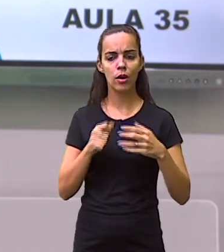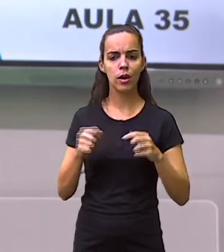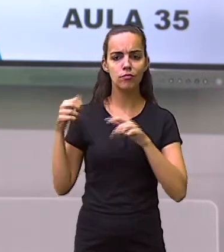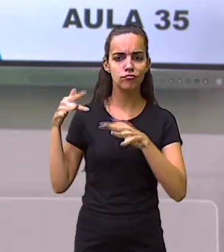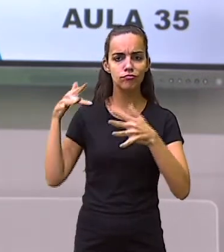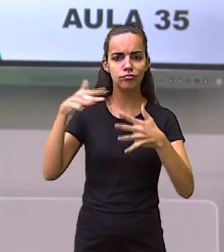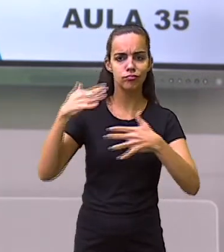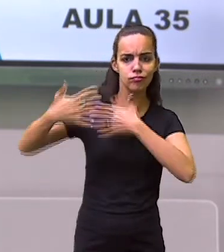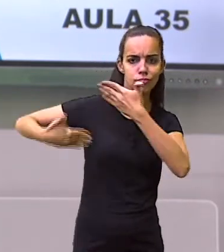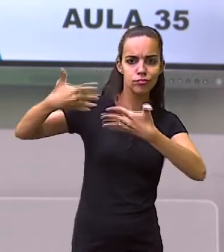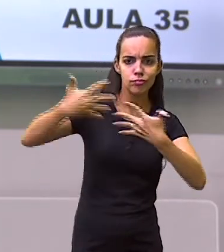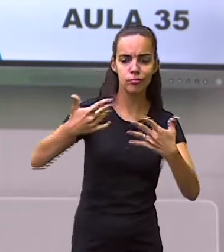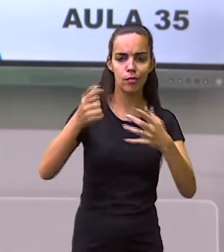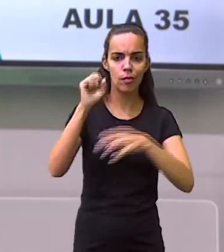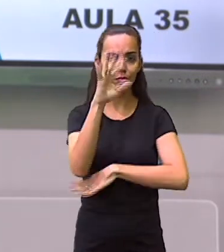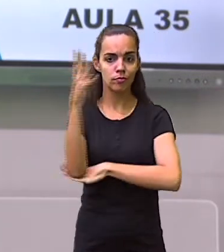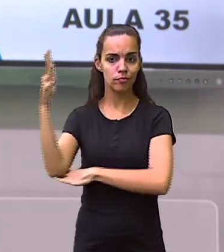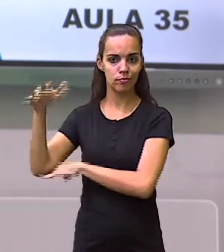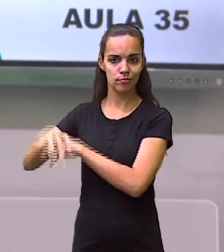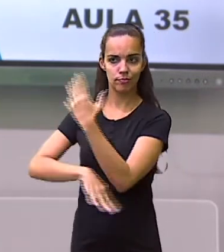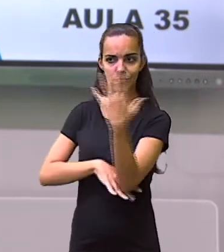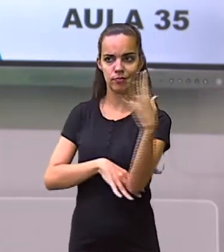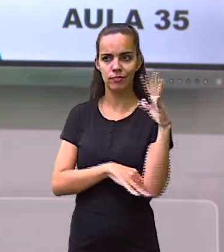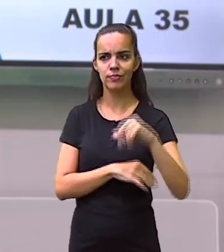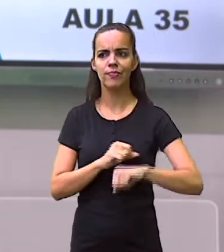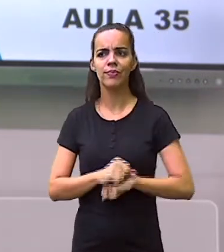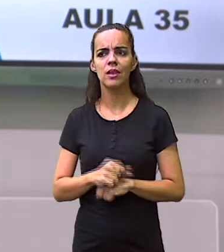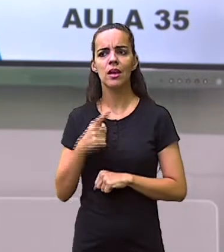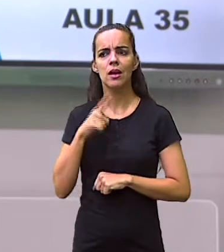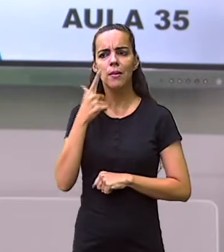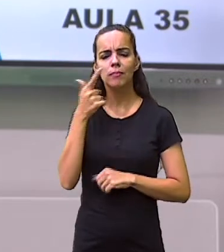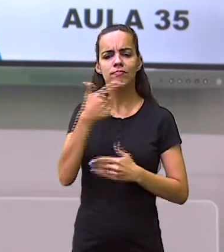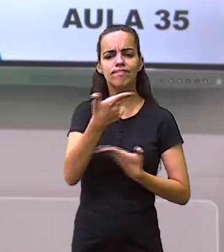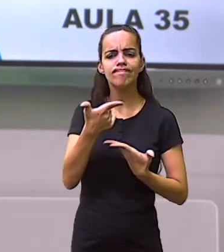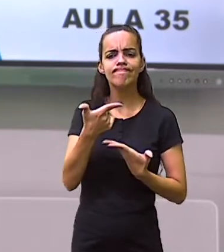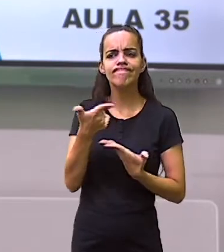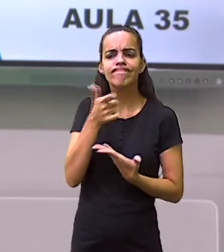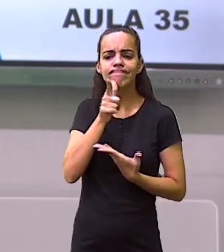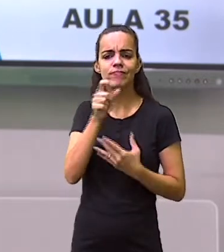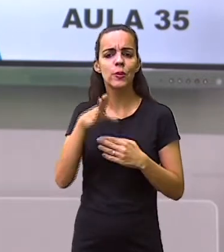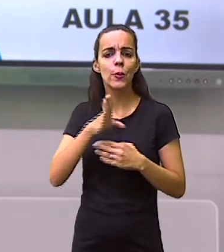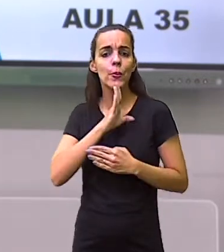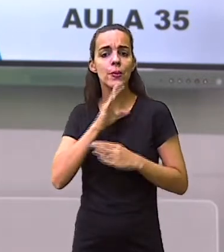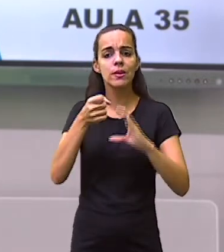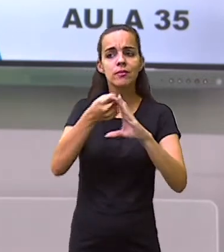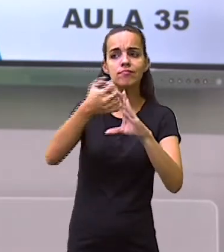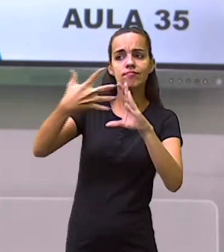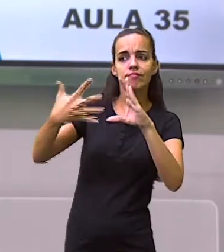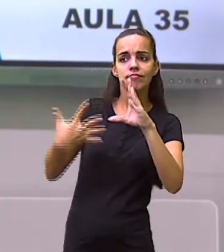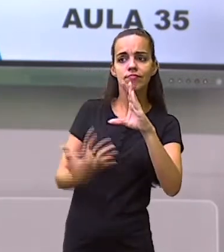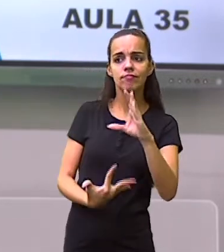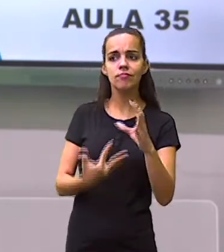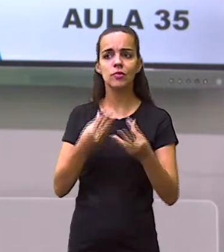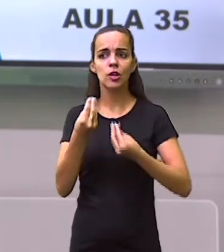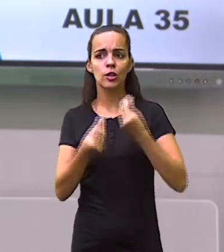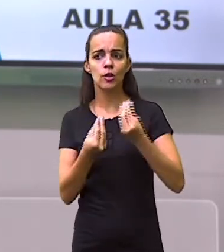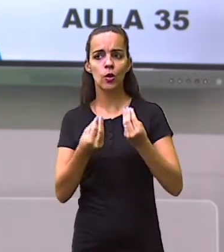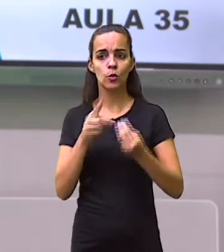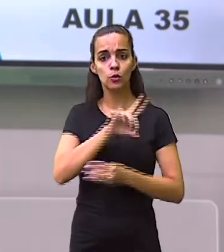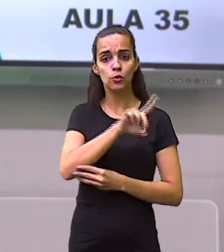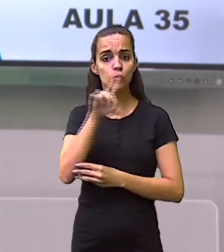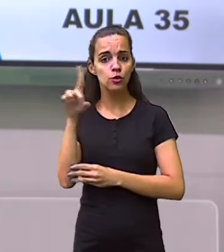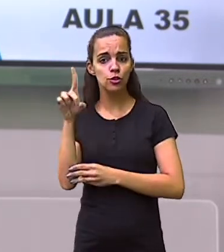da natureza. Você compreenderá as características que envolvem o dia e